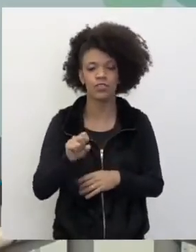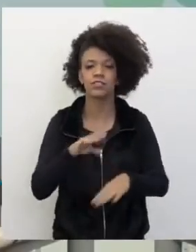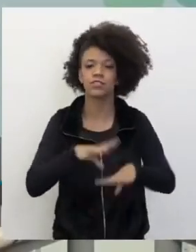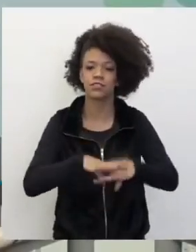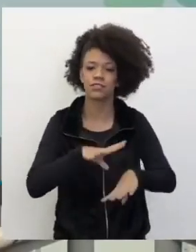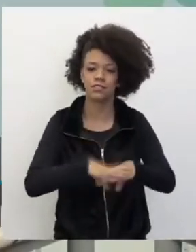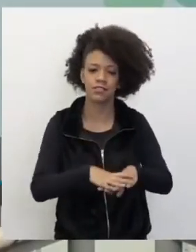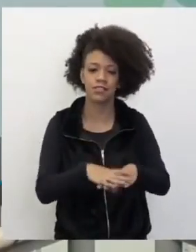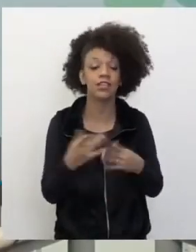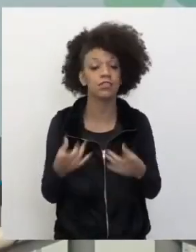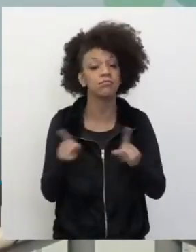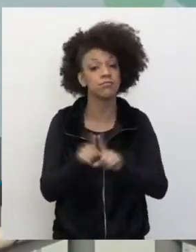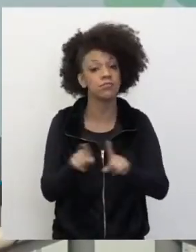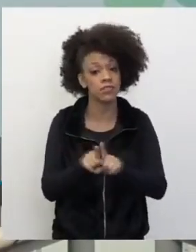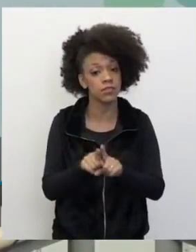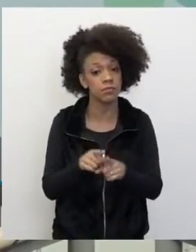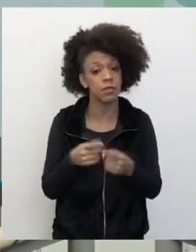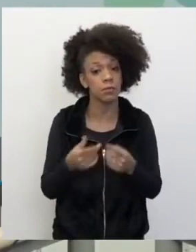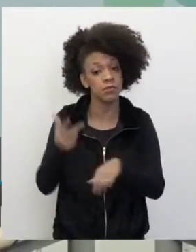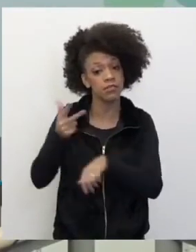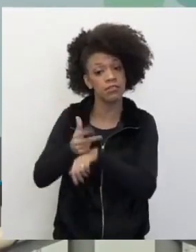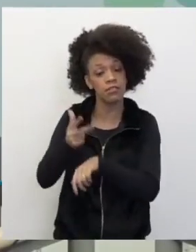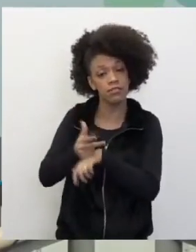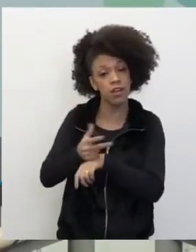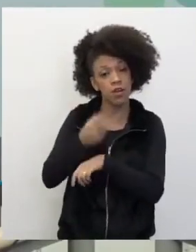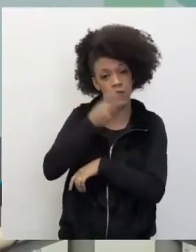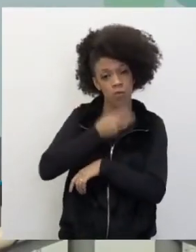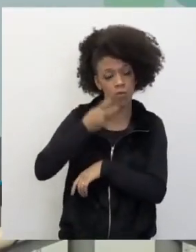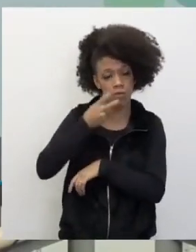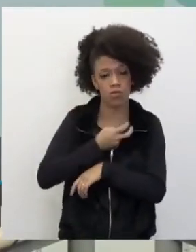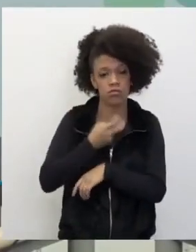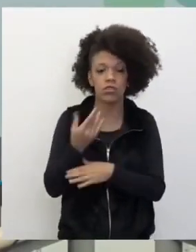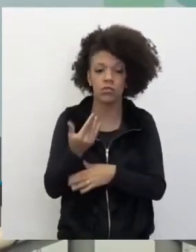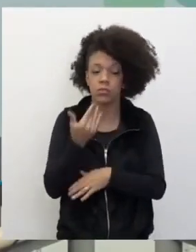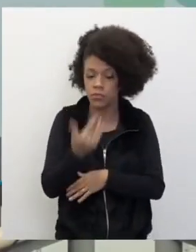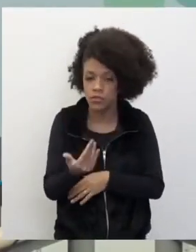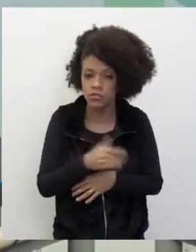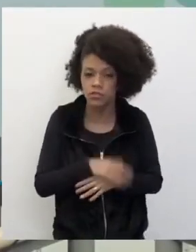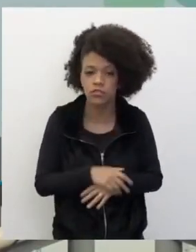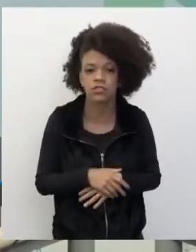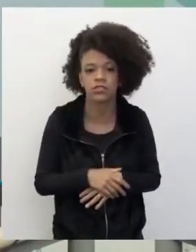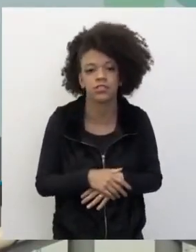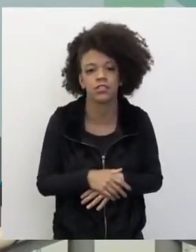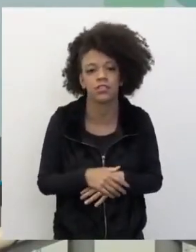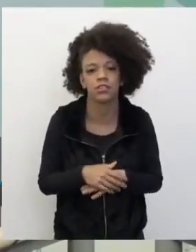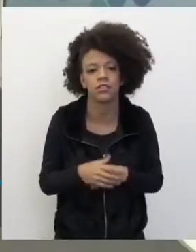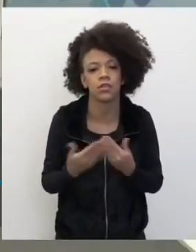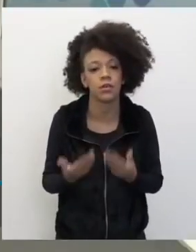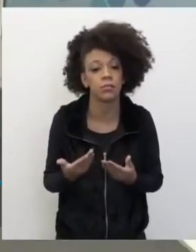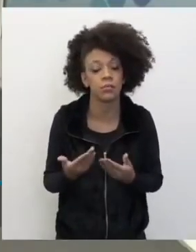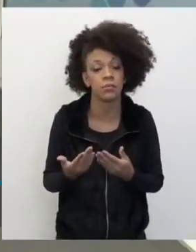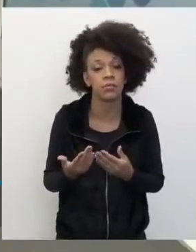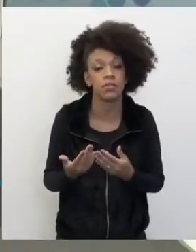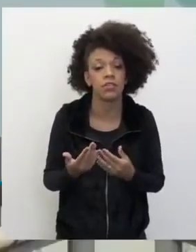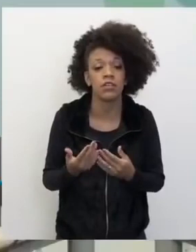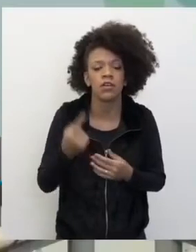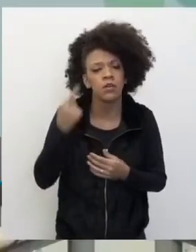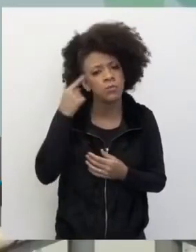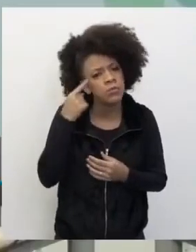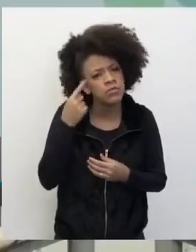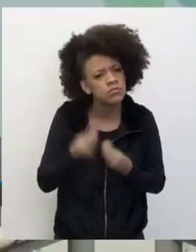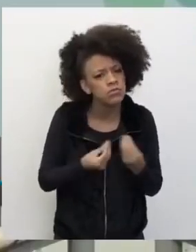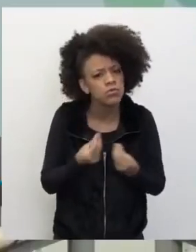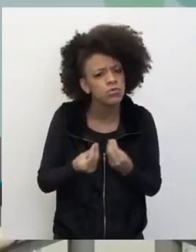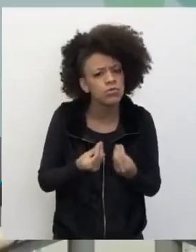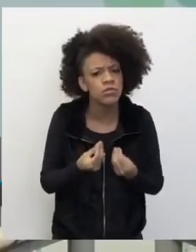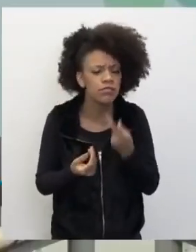matemática. Inclusive, para gravar esse áudio, né? Como você tinha me pedido, Fê, para ver esse áudio, assim, eu pensei no